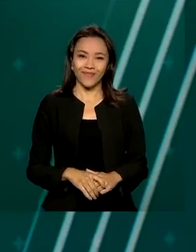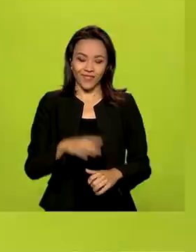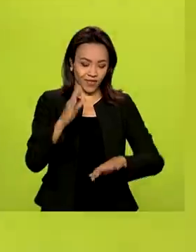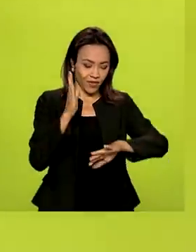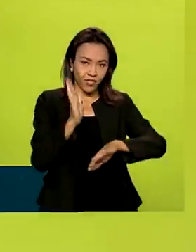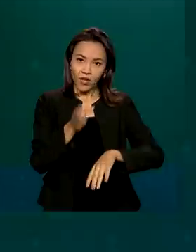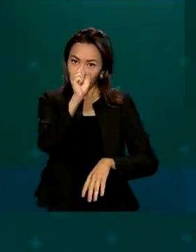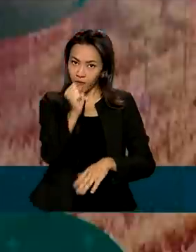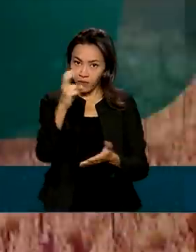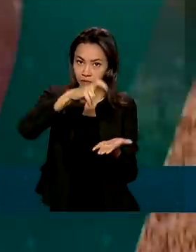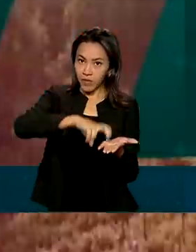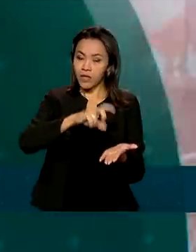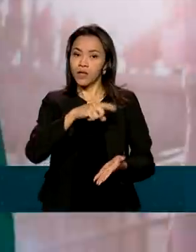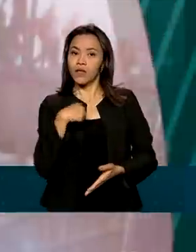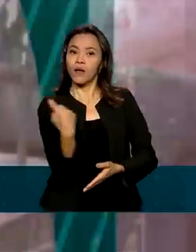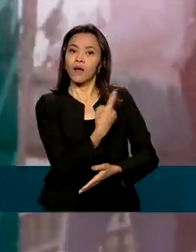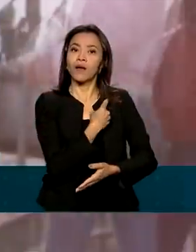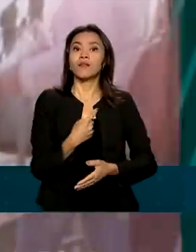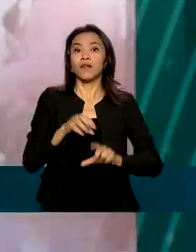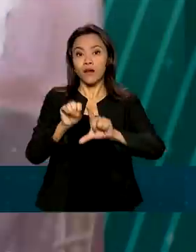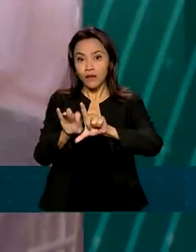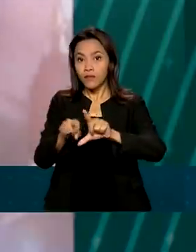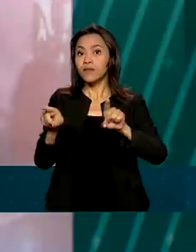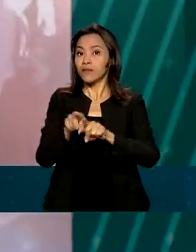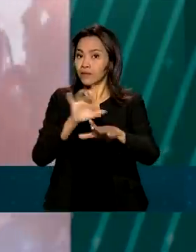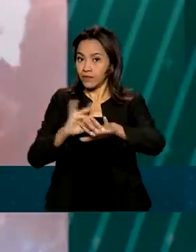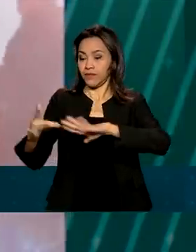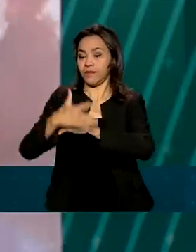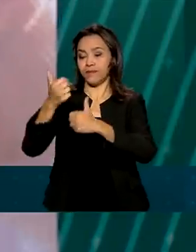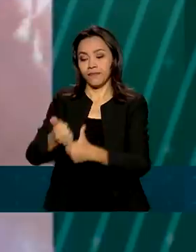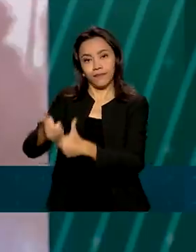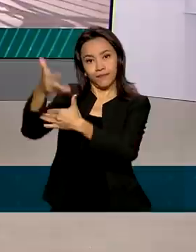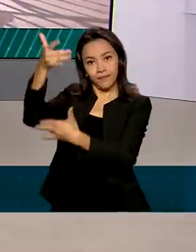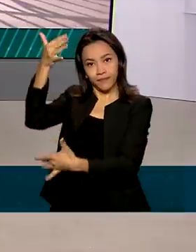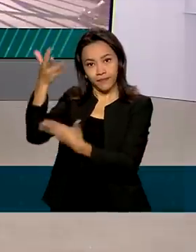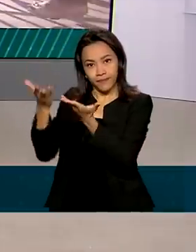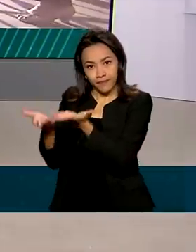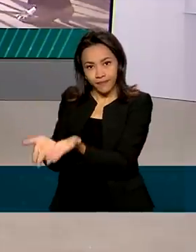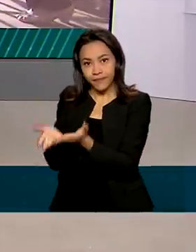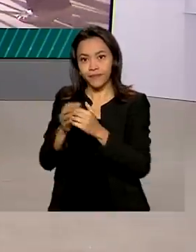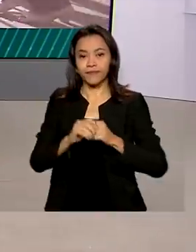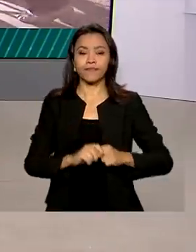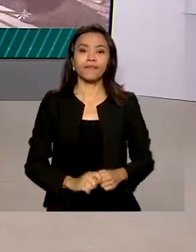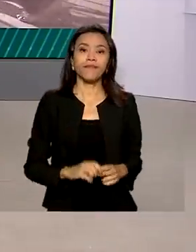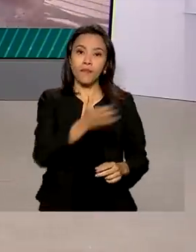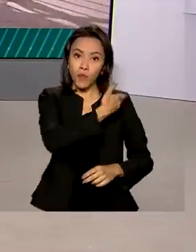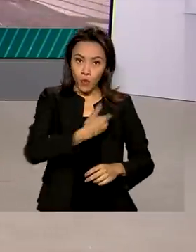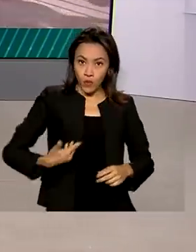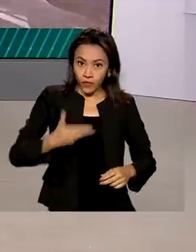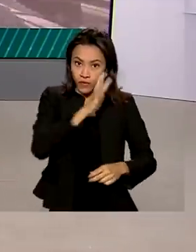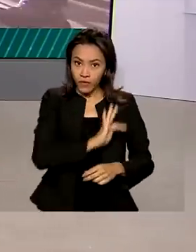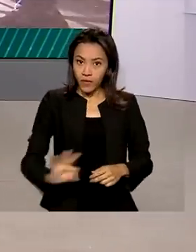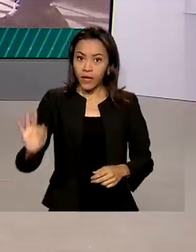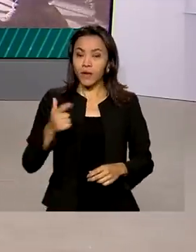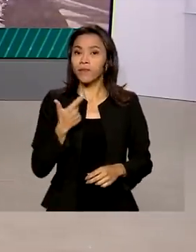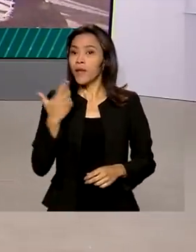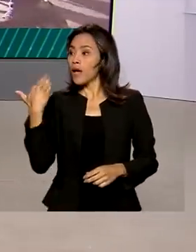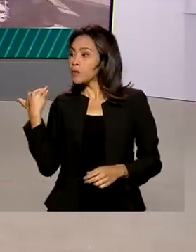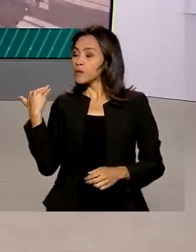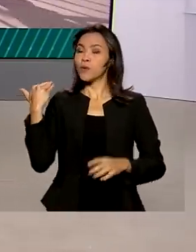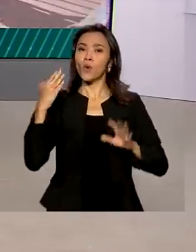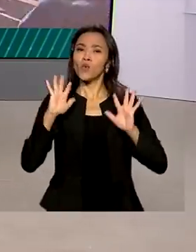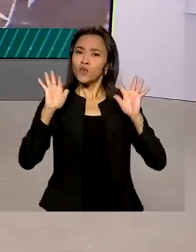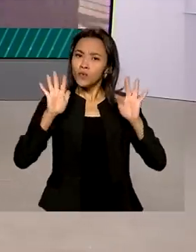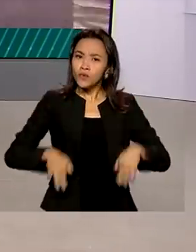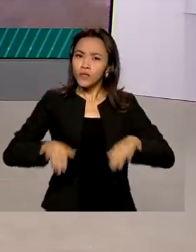Oito horas da manhã, estamos ao vivo também pelas redes sociais. O governo federal anunciou o fim